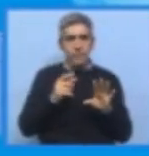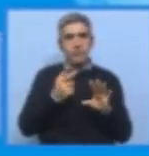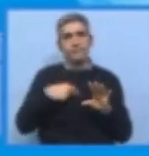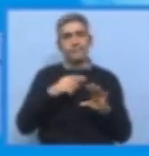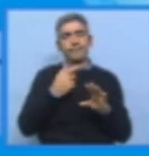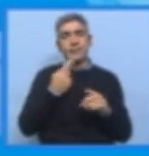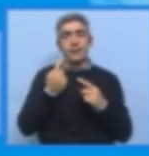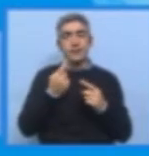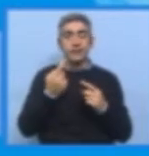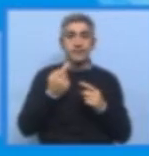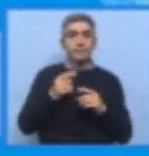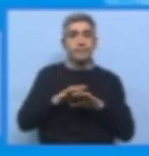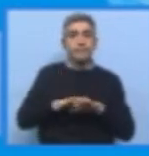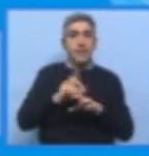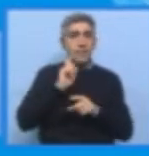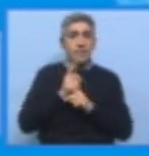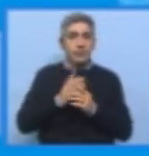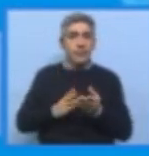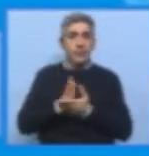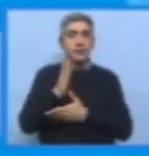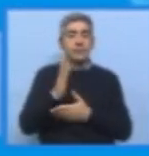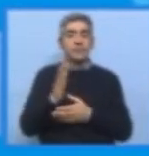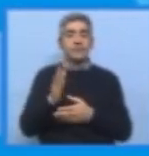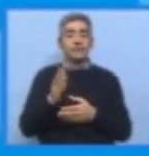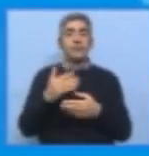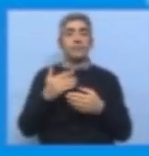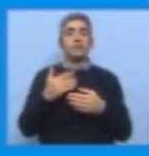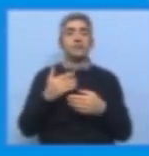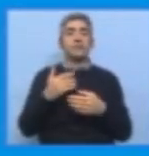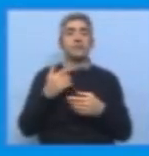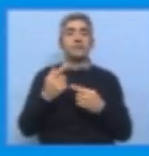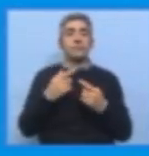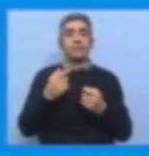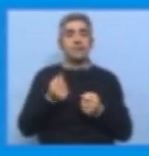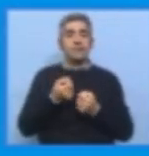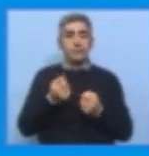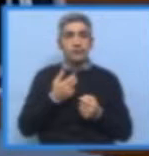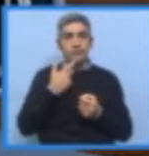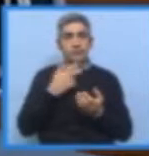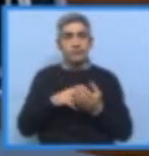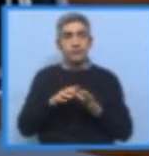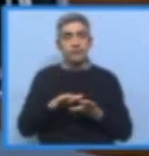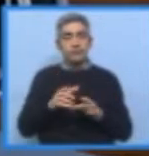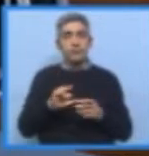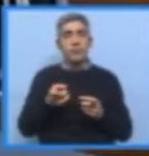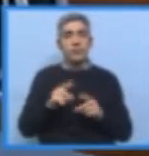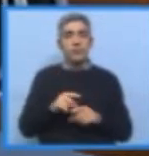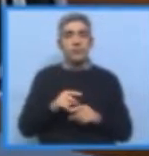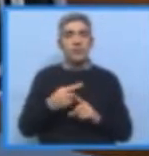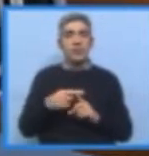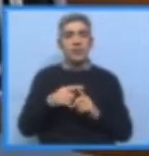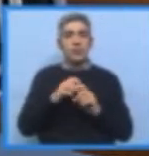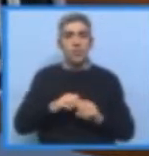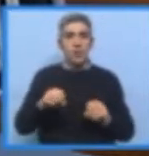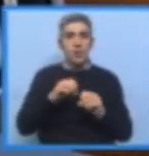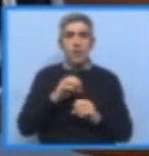por proceder a manobras de reanimação espúrias, digamos assim, que reanimamos o doente, mas sem benefício nenhum